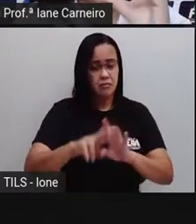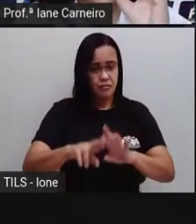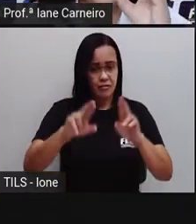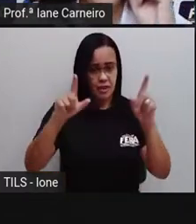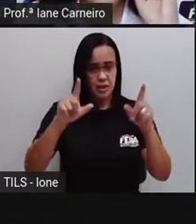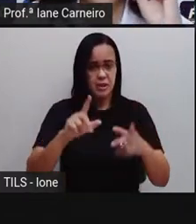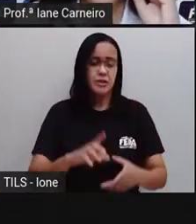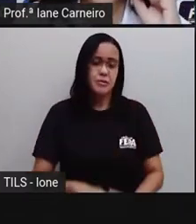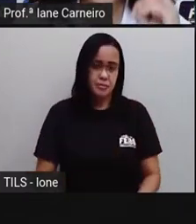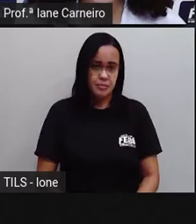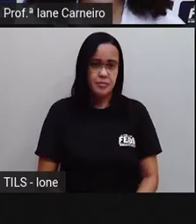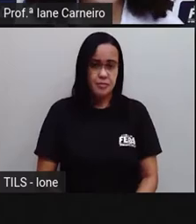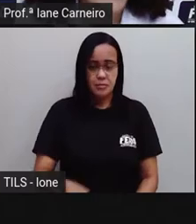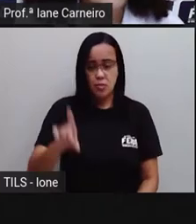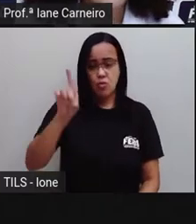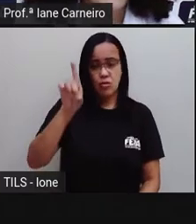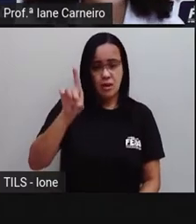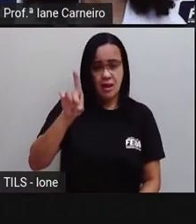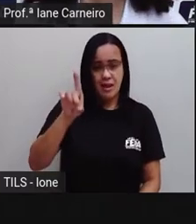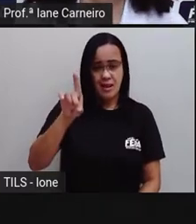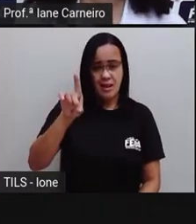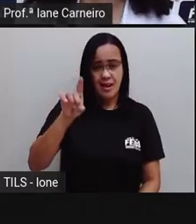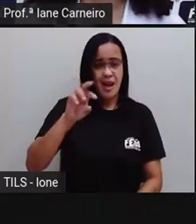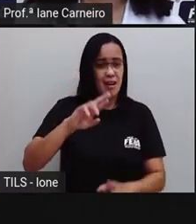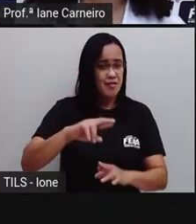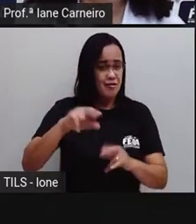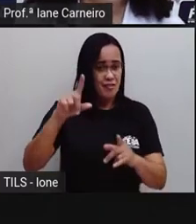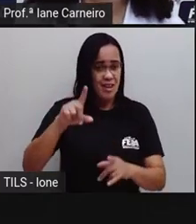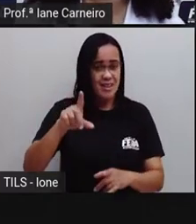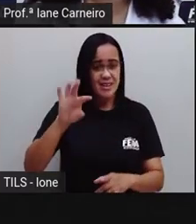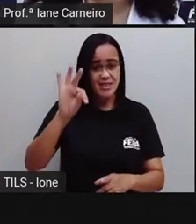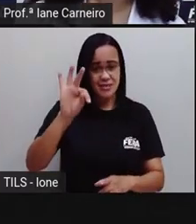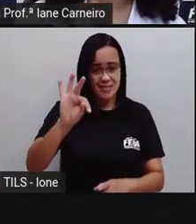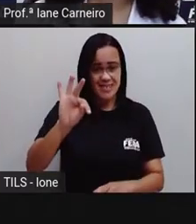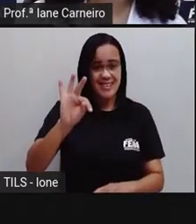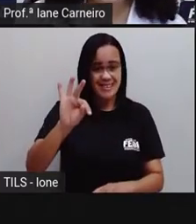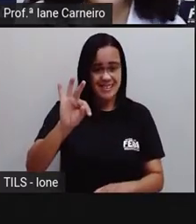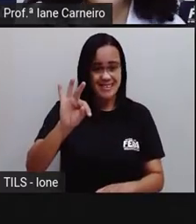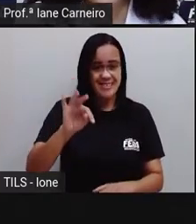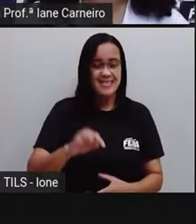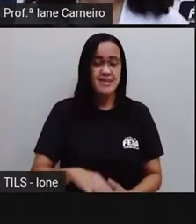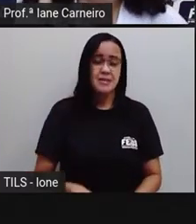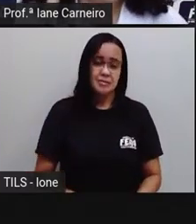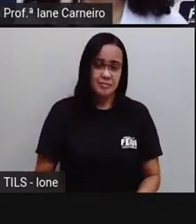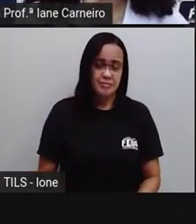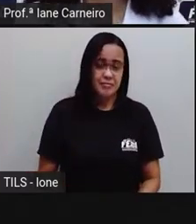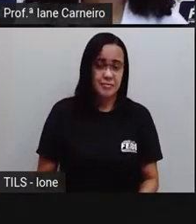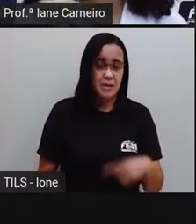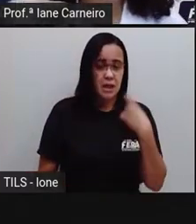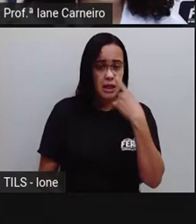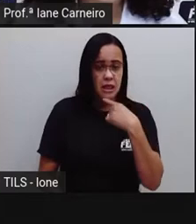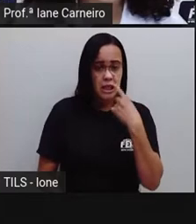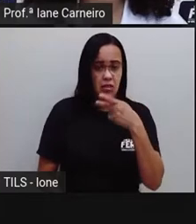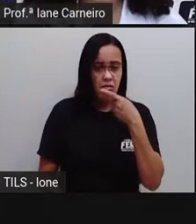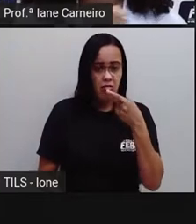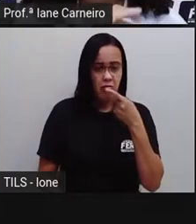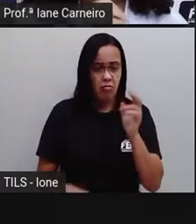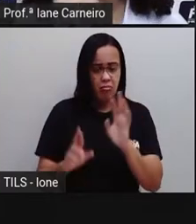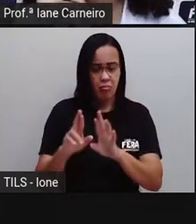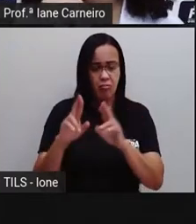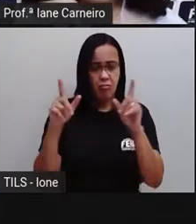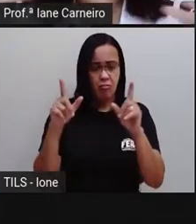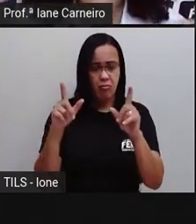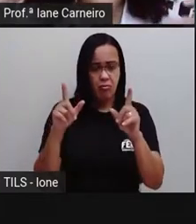o te faz meio que o chiado né quando a gente junta com o pote diferente do Tam